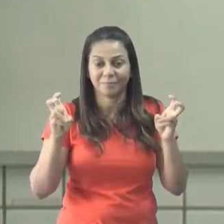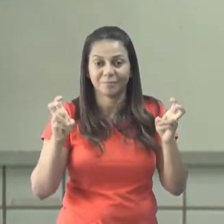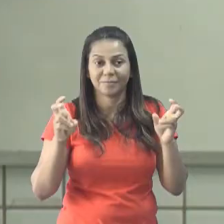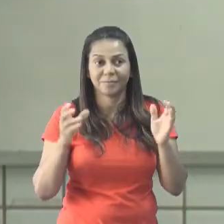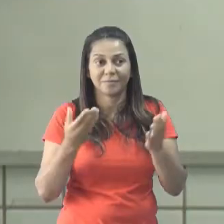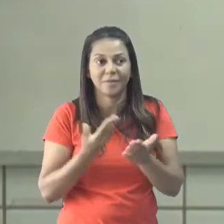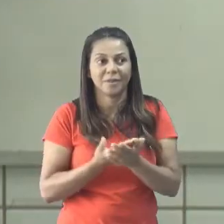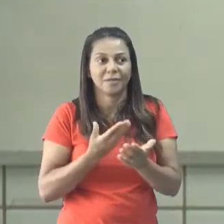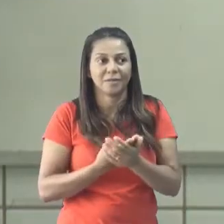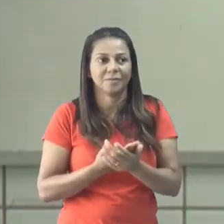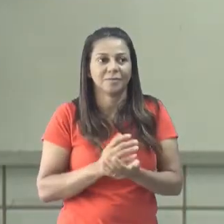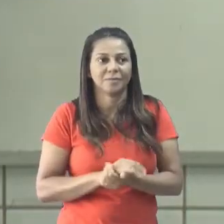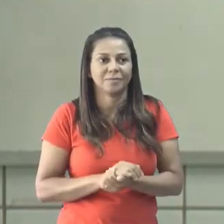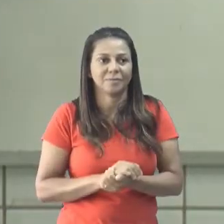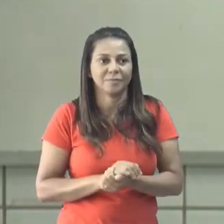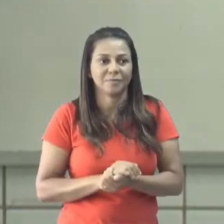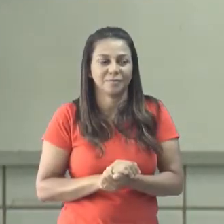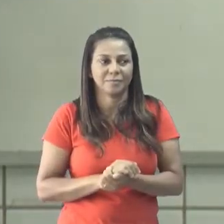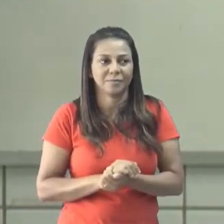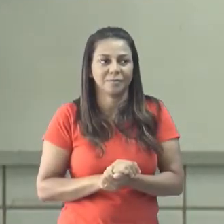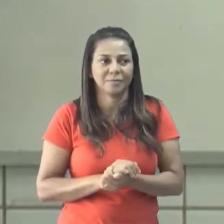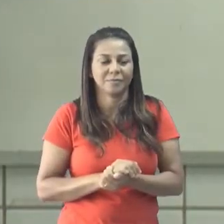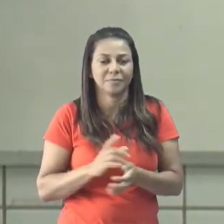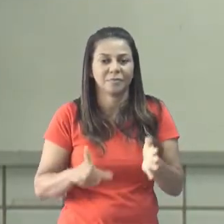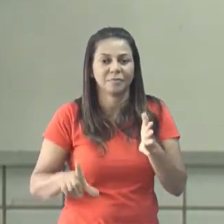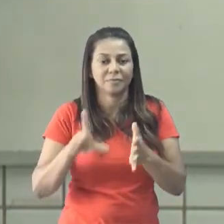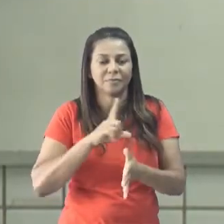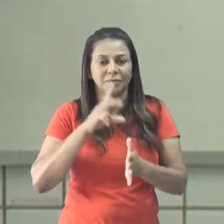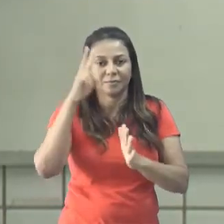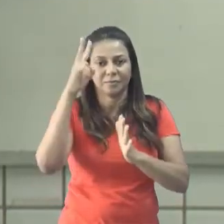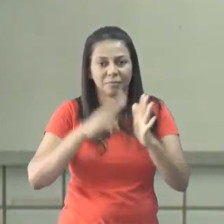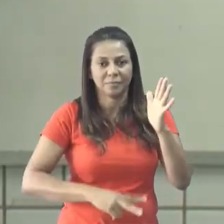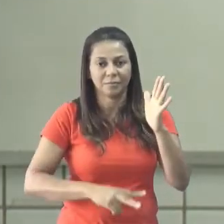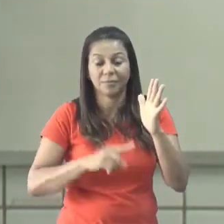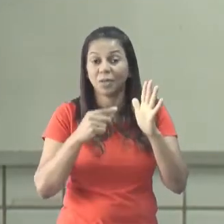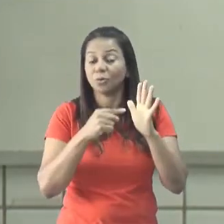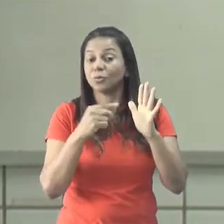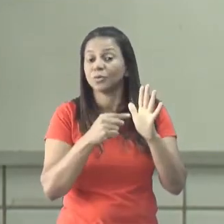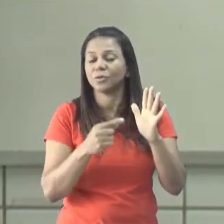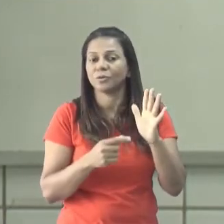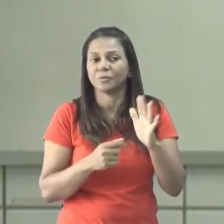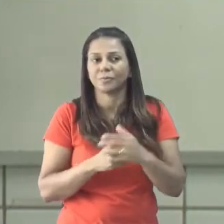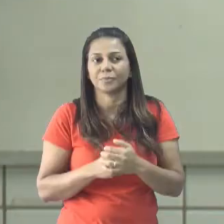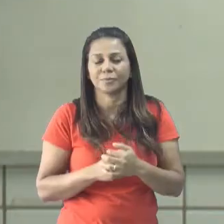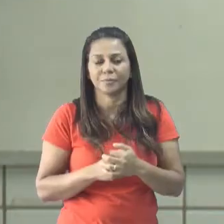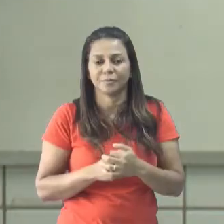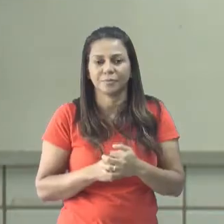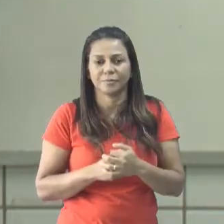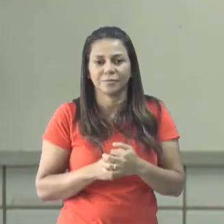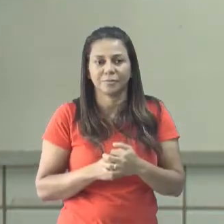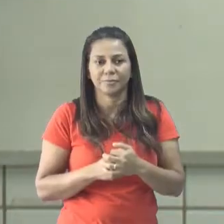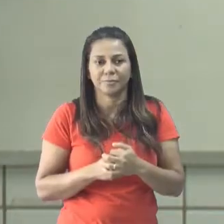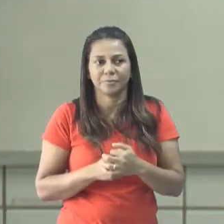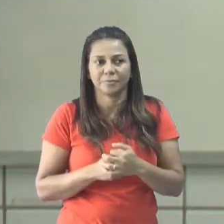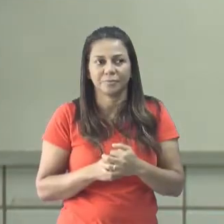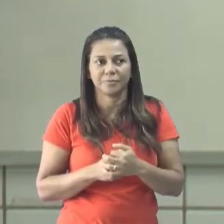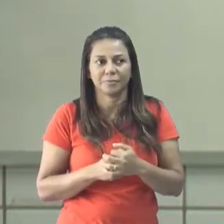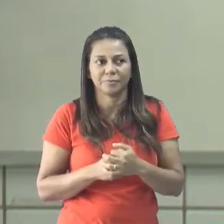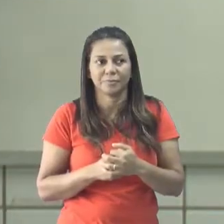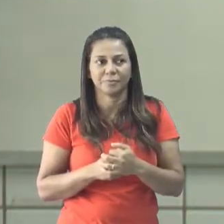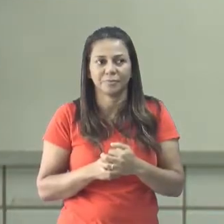de hoje. Antes, eu estou pedindo para que vocês leiam o texto que eu vou colocar aqui agora.